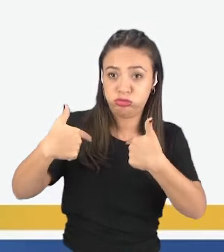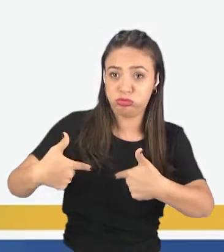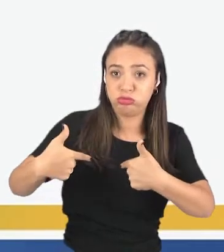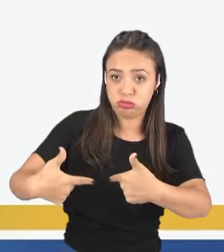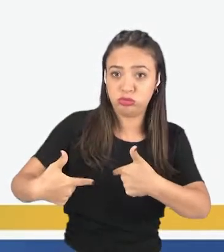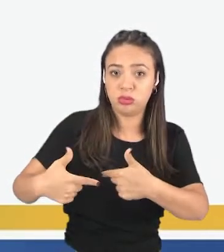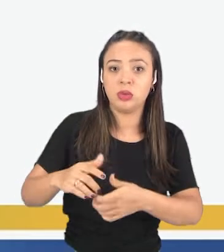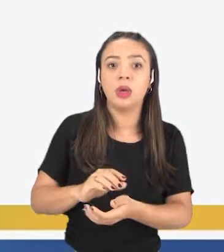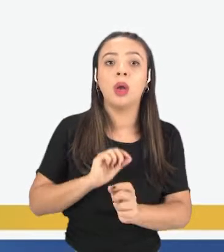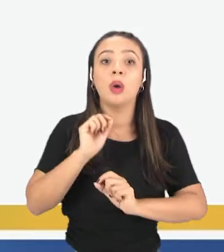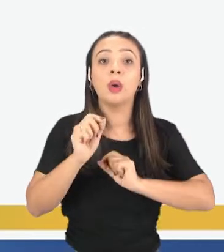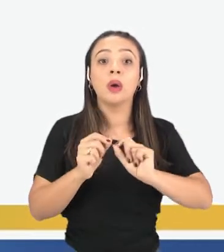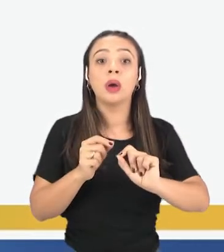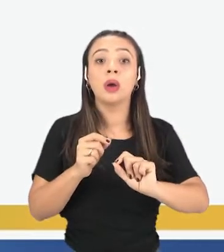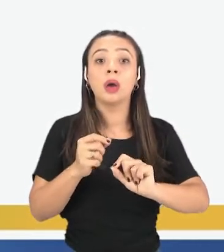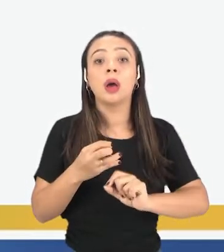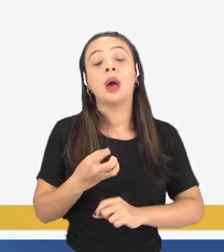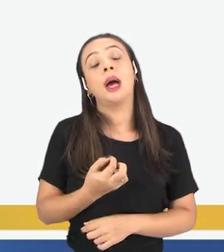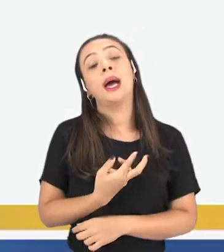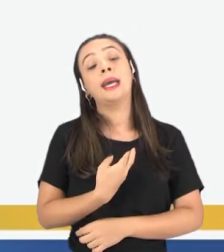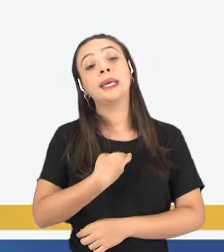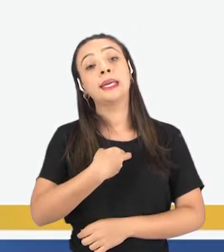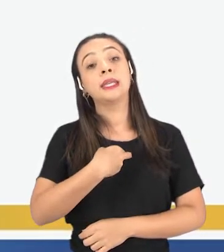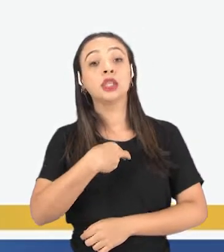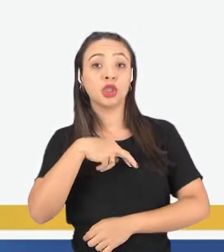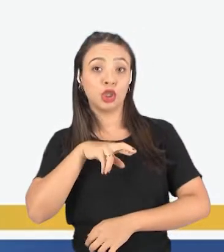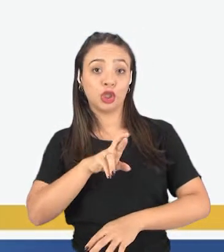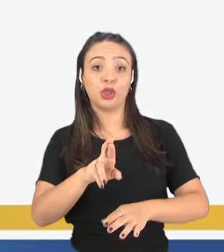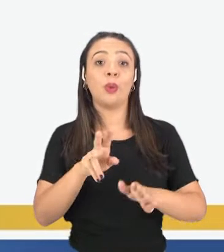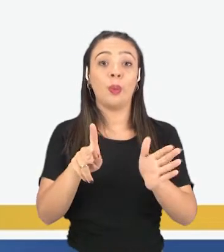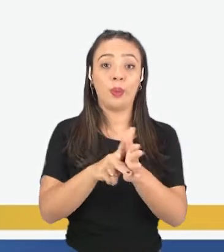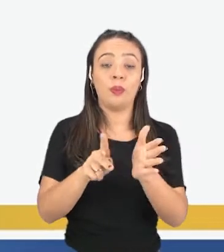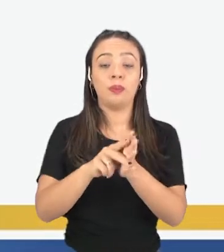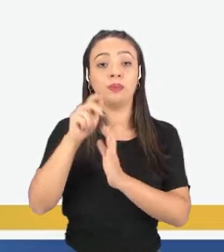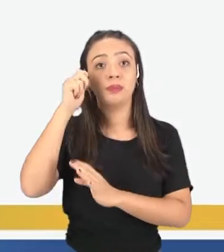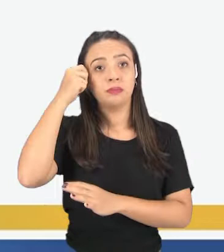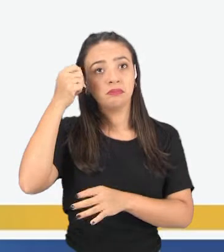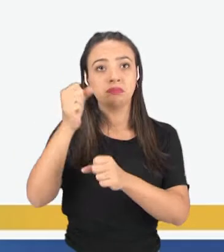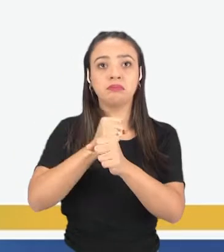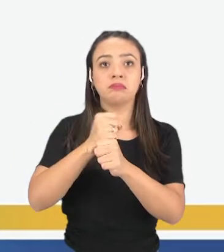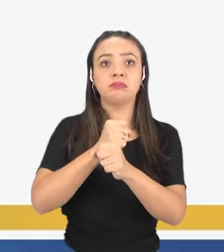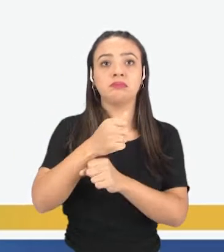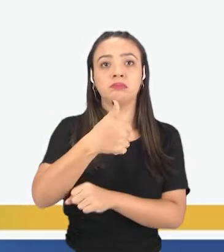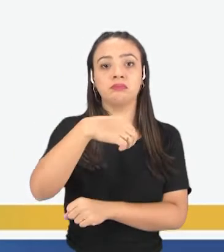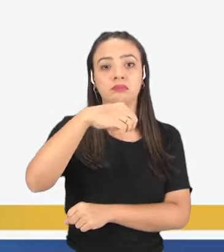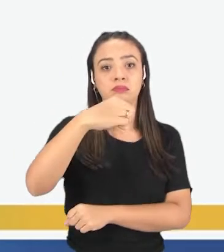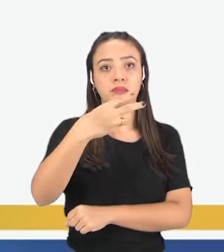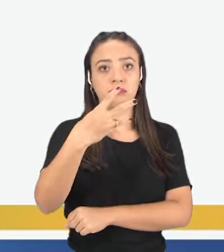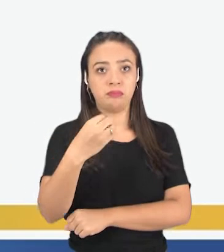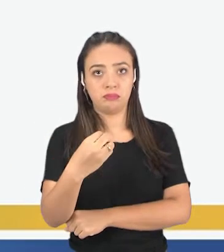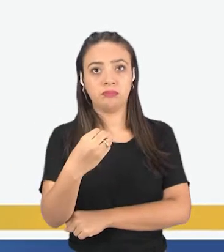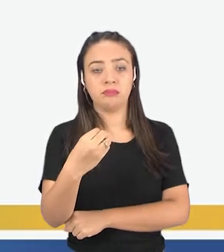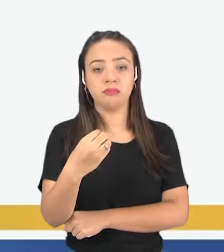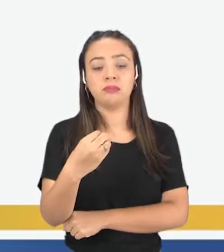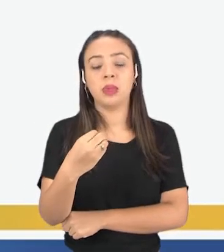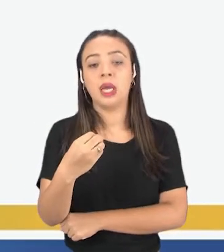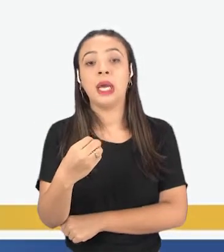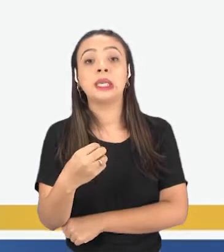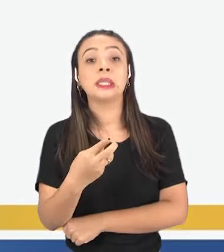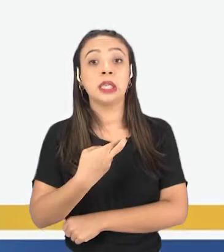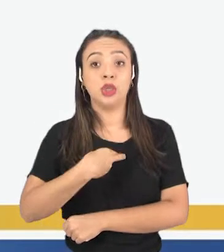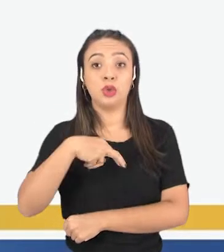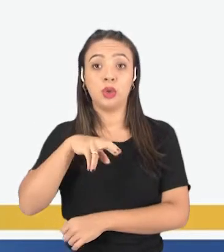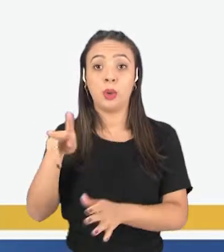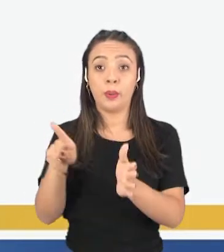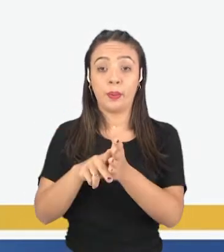relação à cultura religiosa oriunda dos negros. Na década de 1930, as chamadas religiões de matriz africana